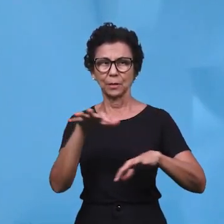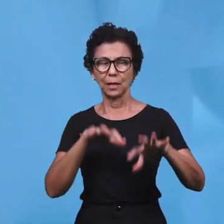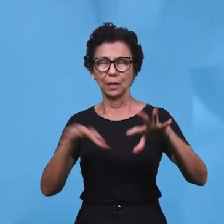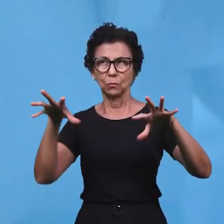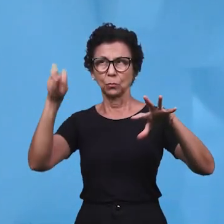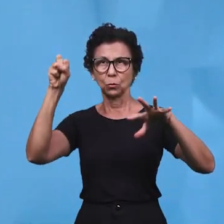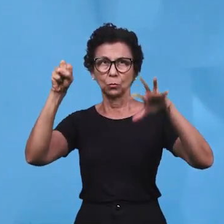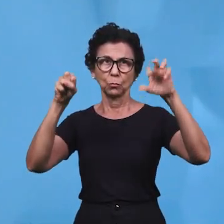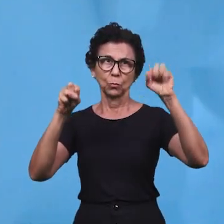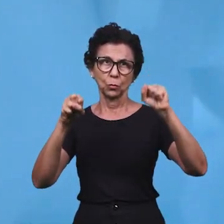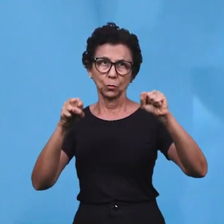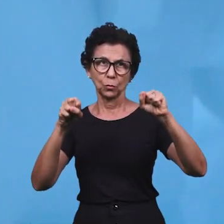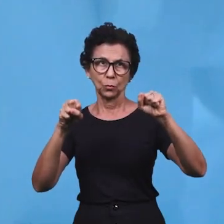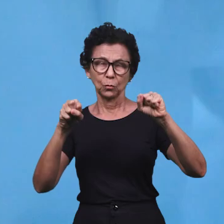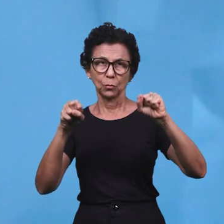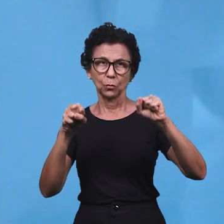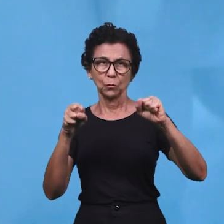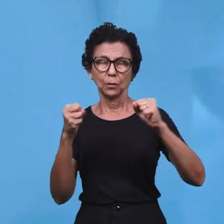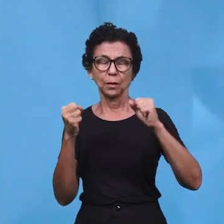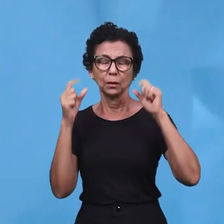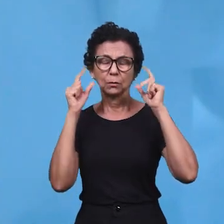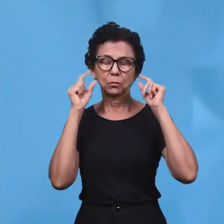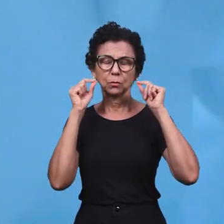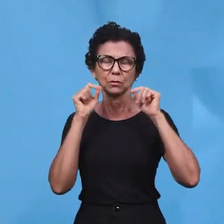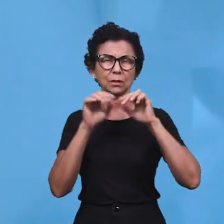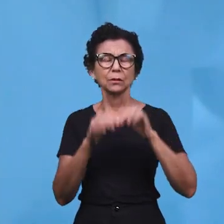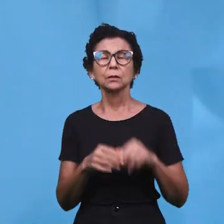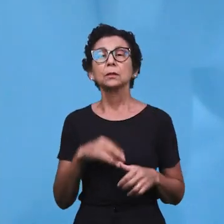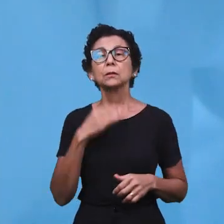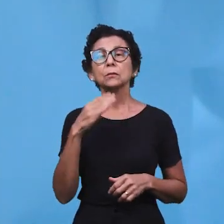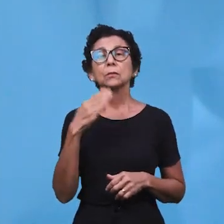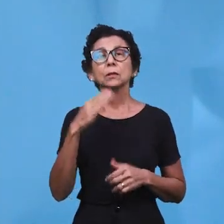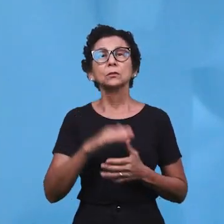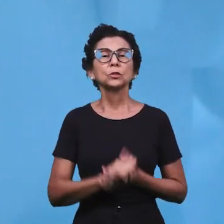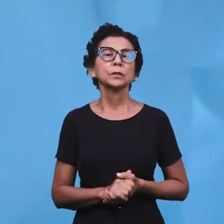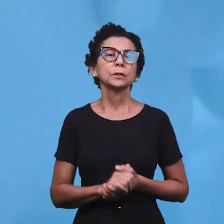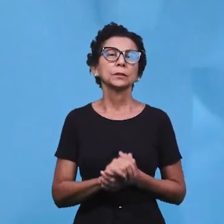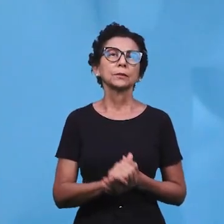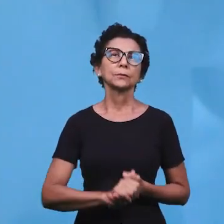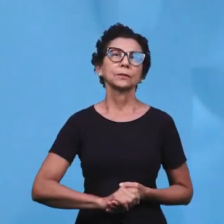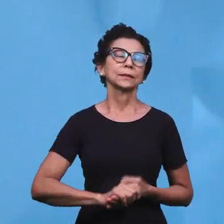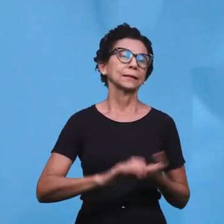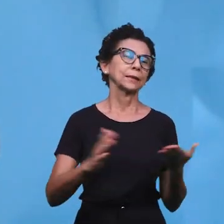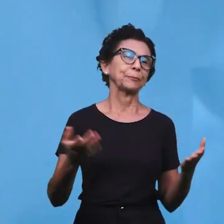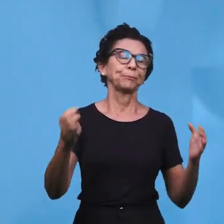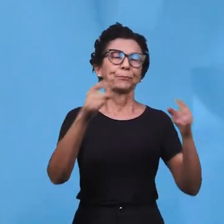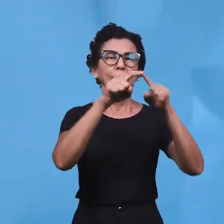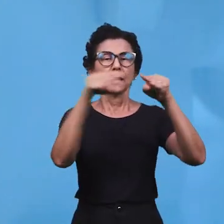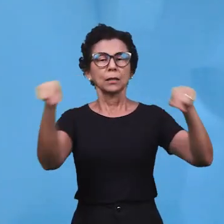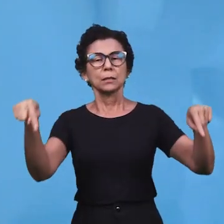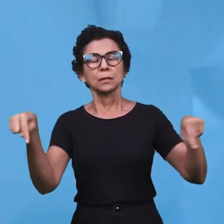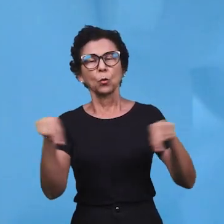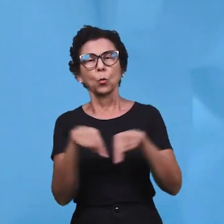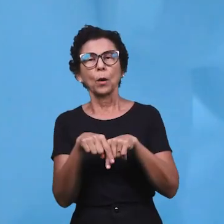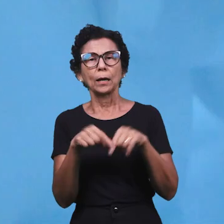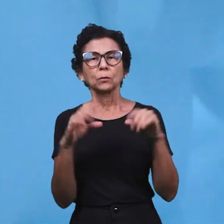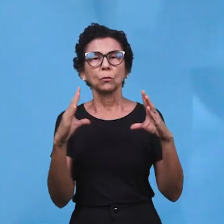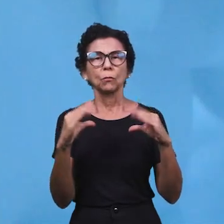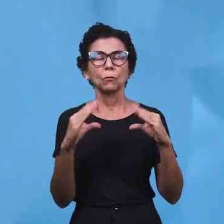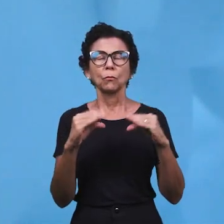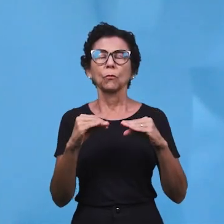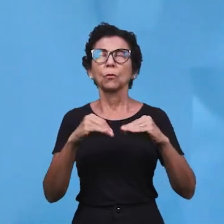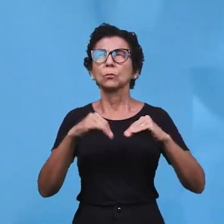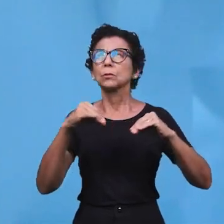adianta você fazer tudo certinho, deixar seu quarto escuro, se lá na sua sala tem uma TV alta ligada, ou se